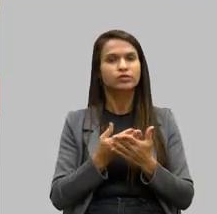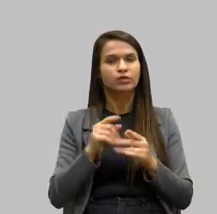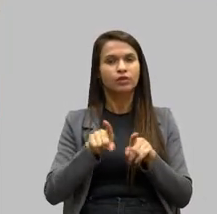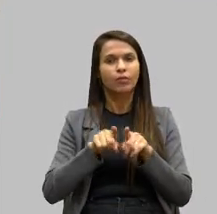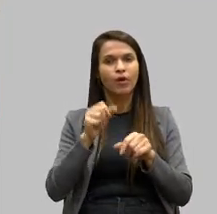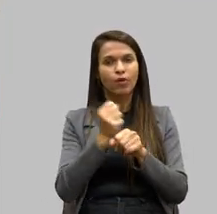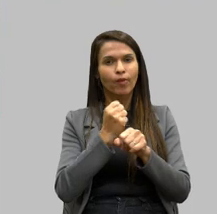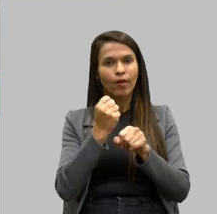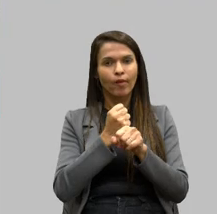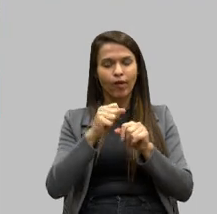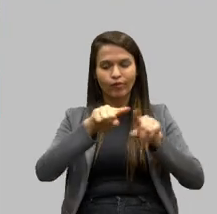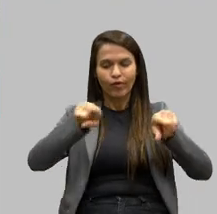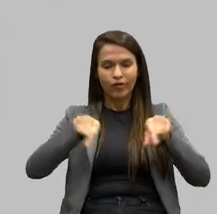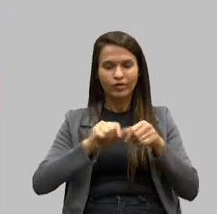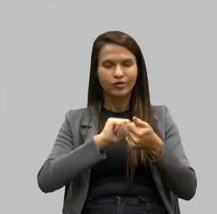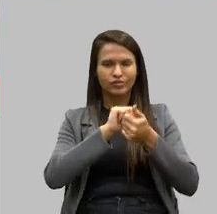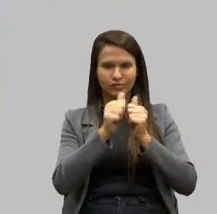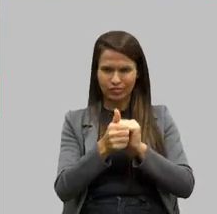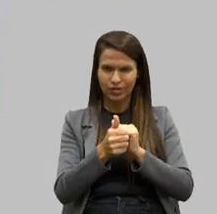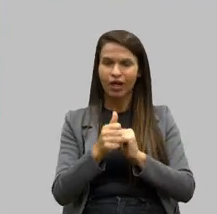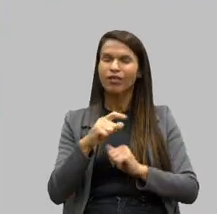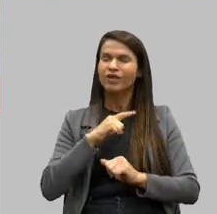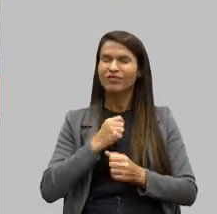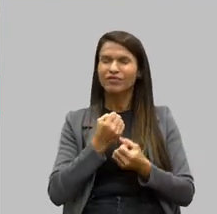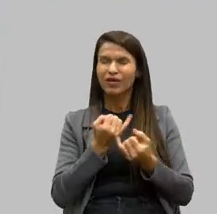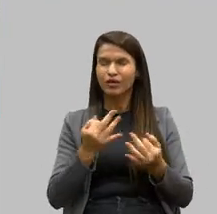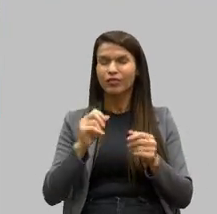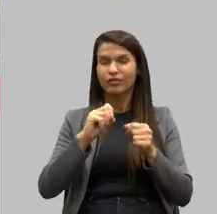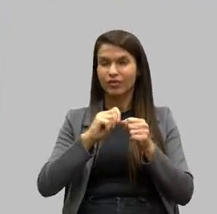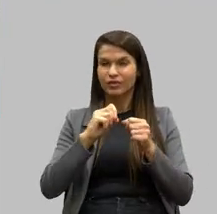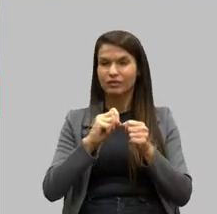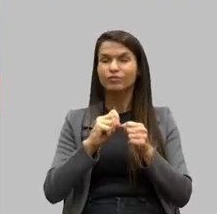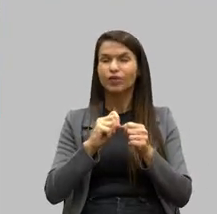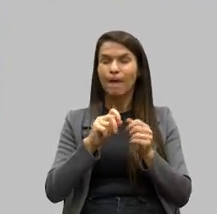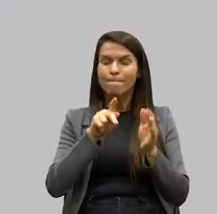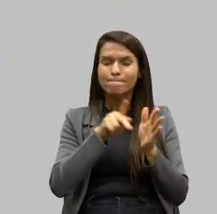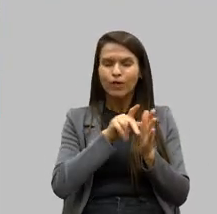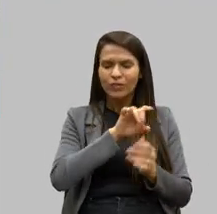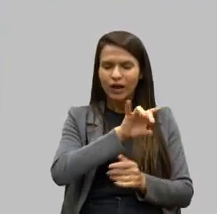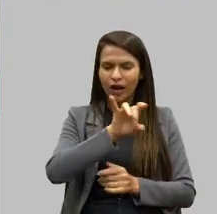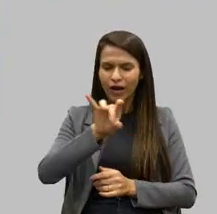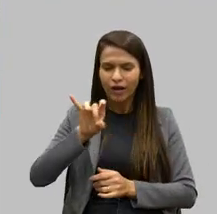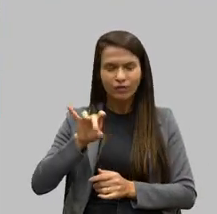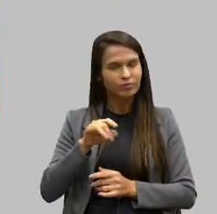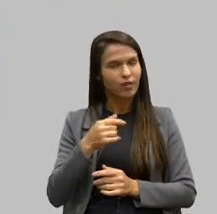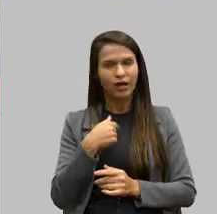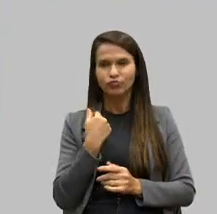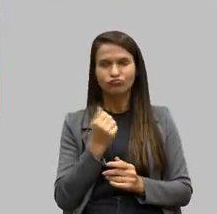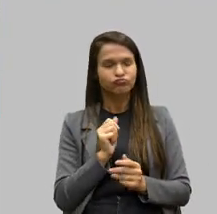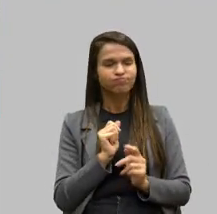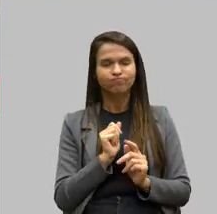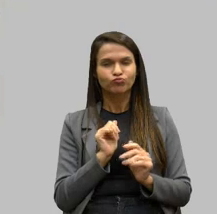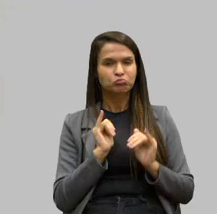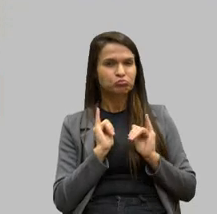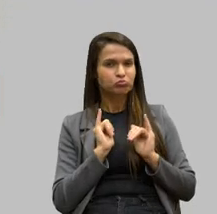quadra. Temos muito o que fazer, porque é bem específico, mas nós não estamos de braços cruzados.